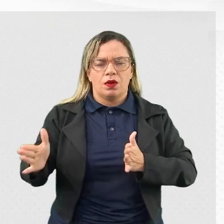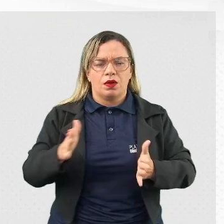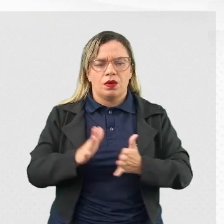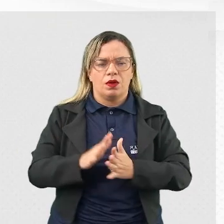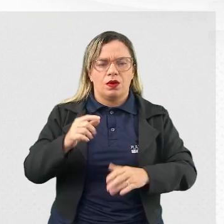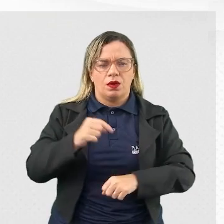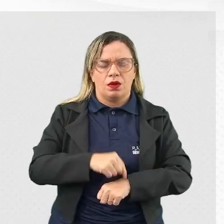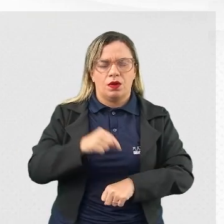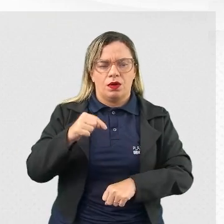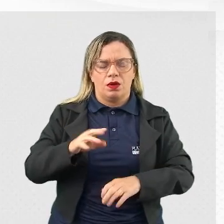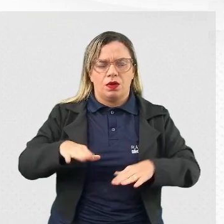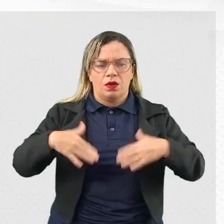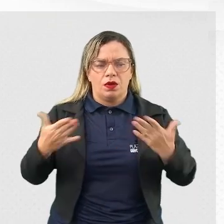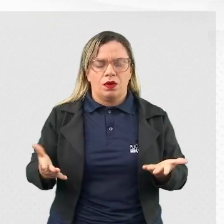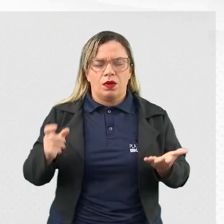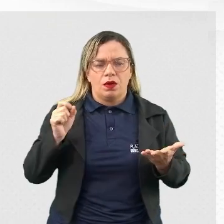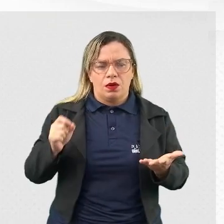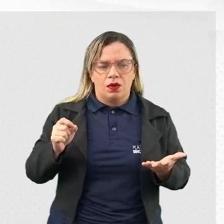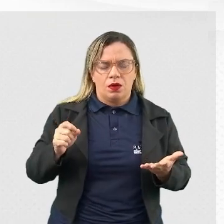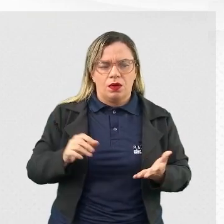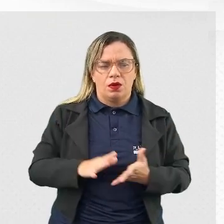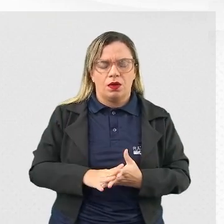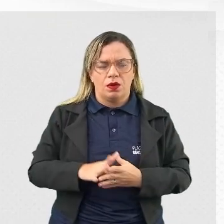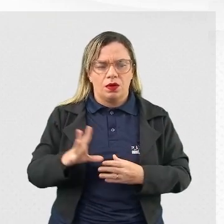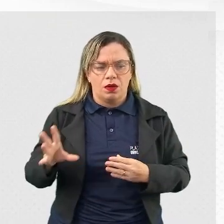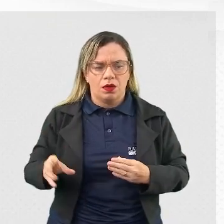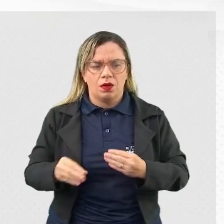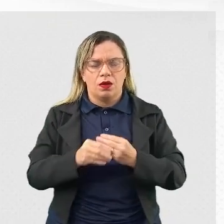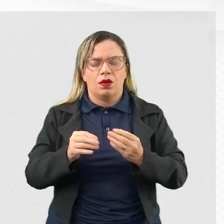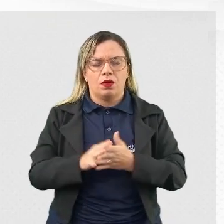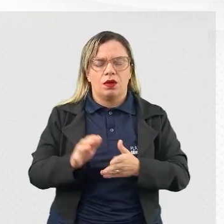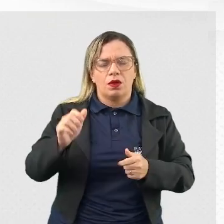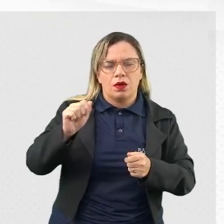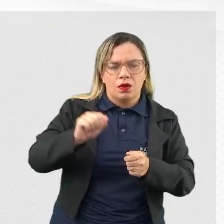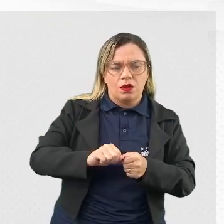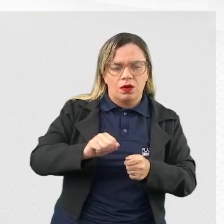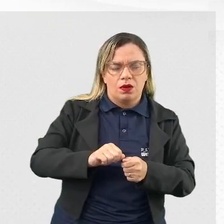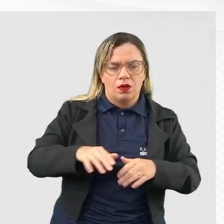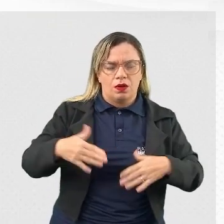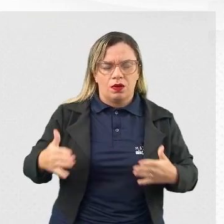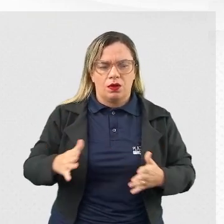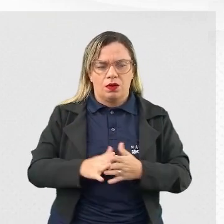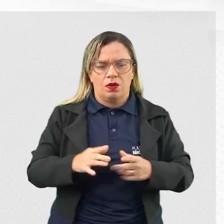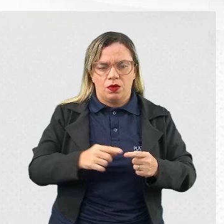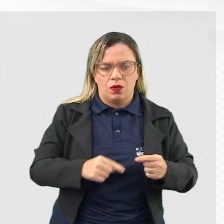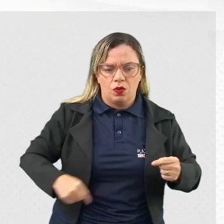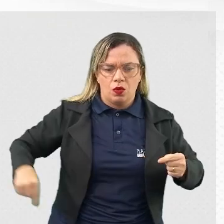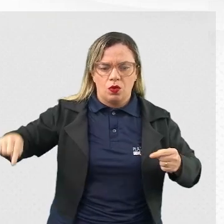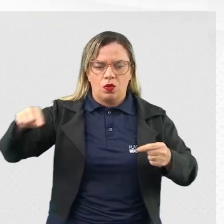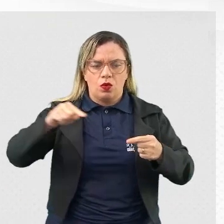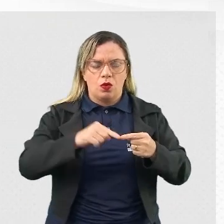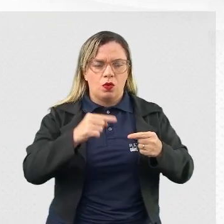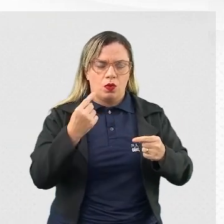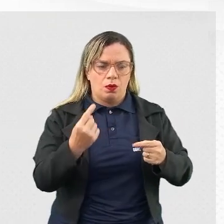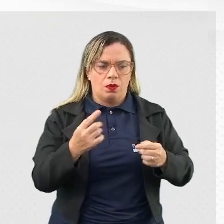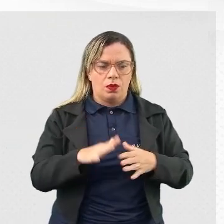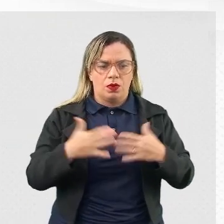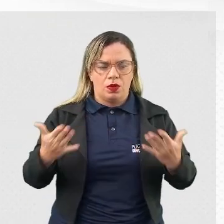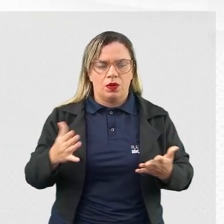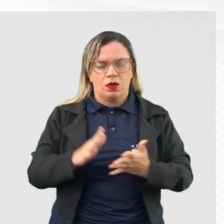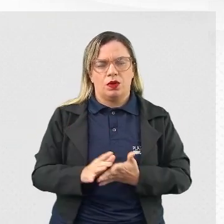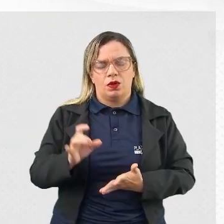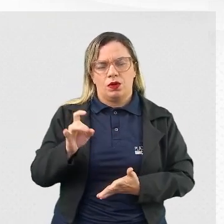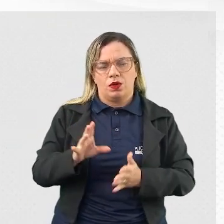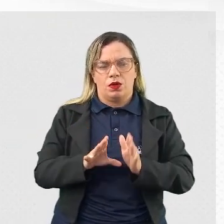tempo para completar, para realizar uma volta. Não é só para isso, gente. Ó,